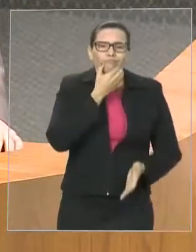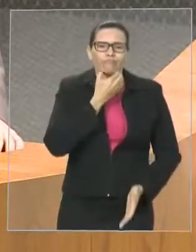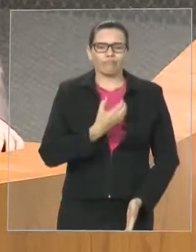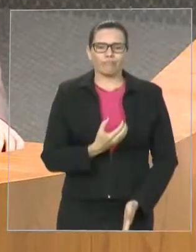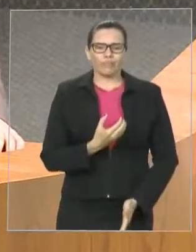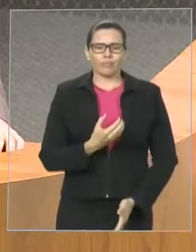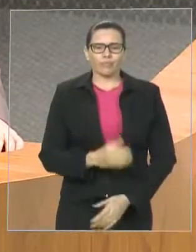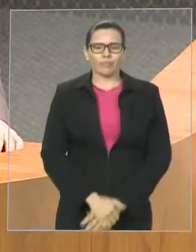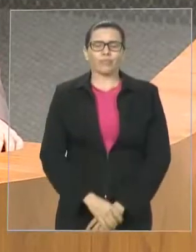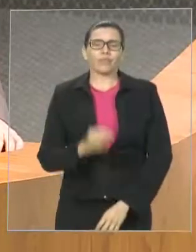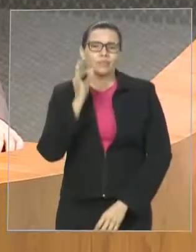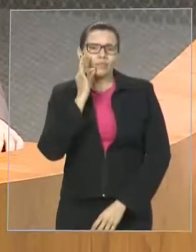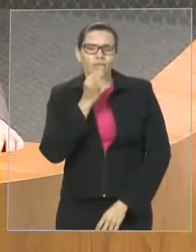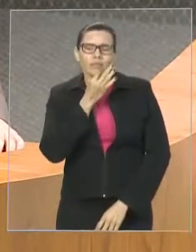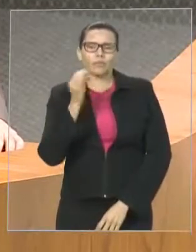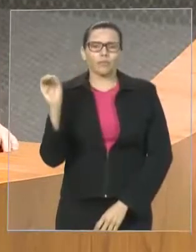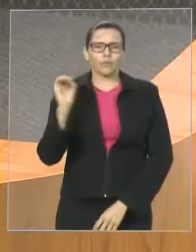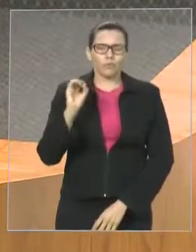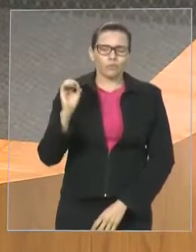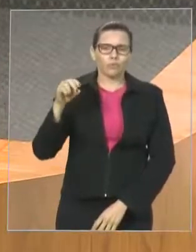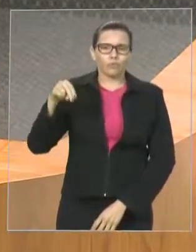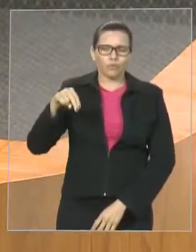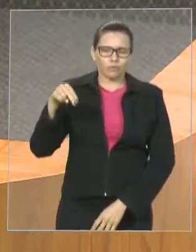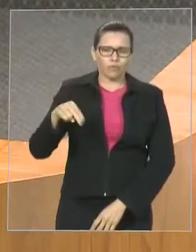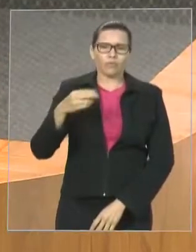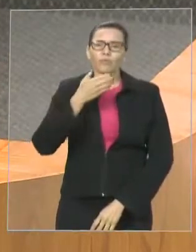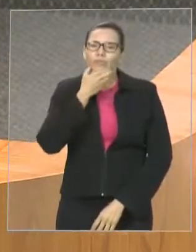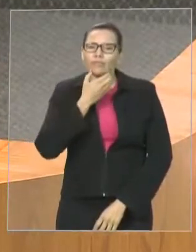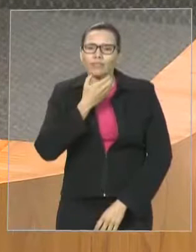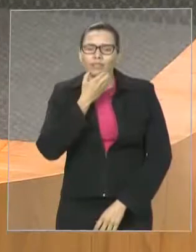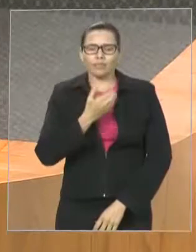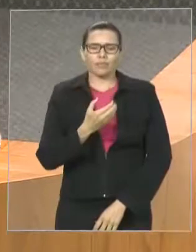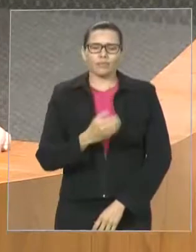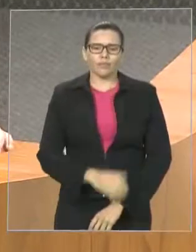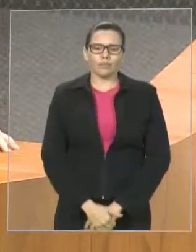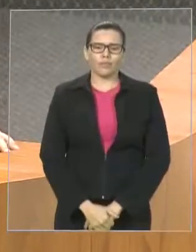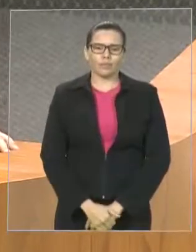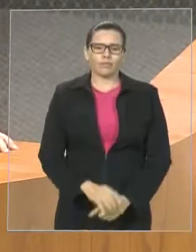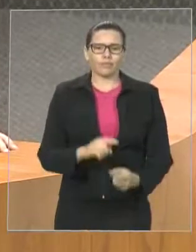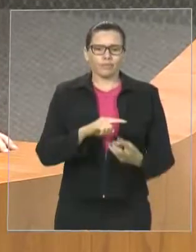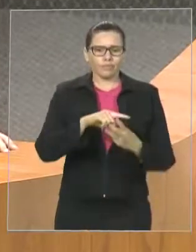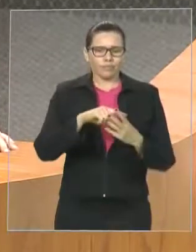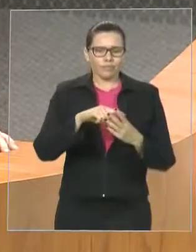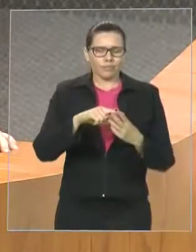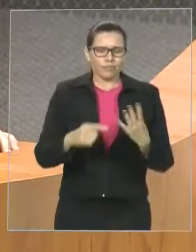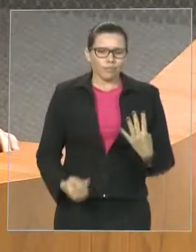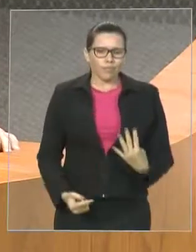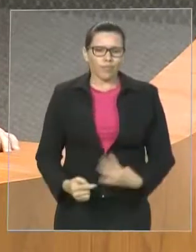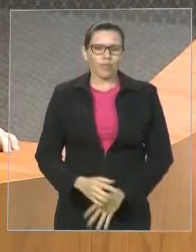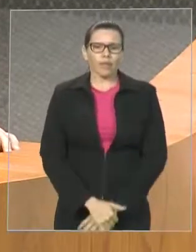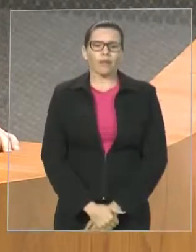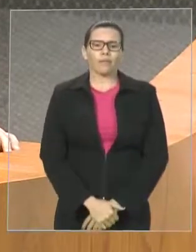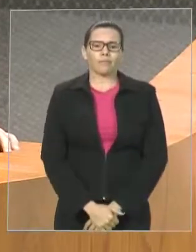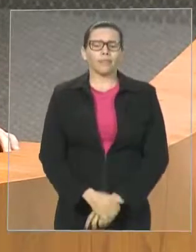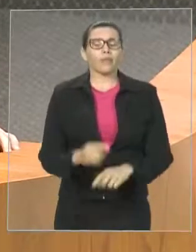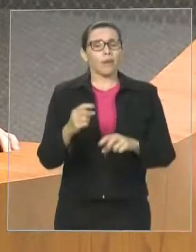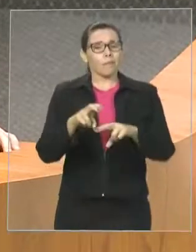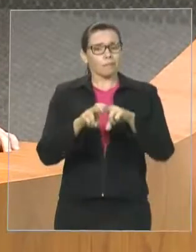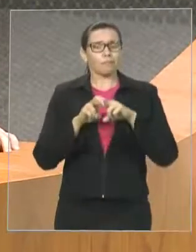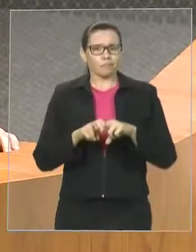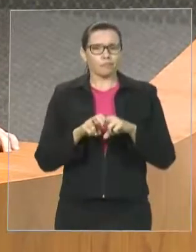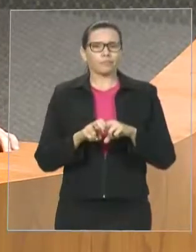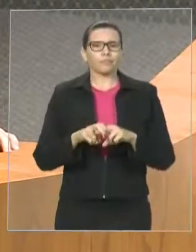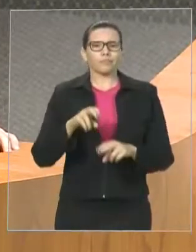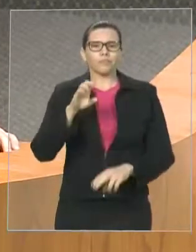outubro, novembro, dezembro. Por isso, esse período é chamado BR Obró. E então